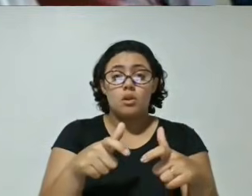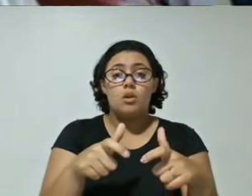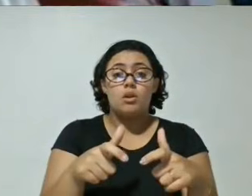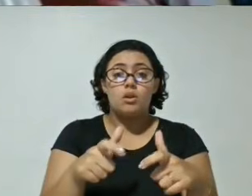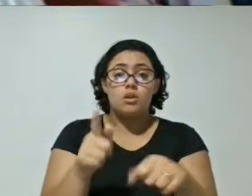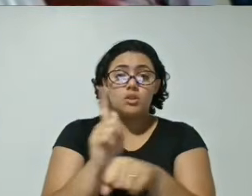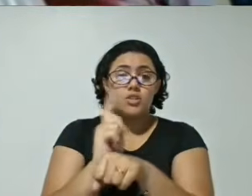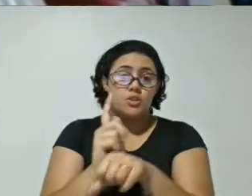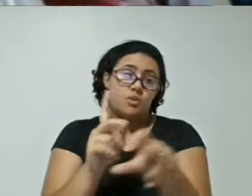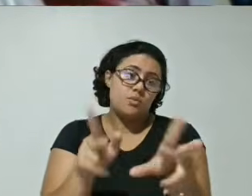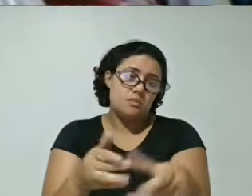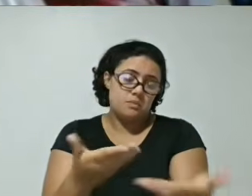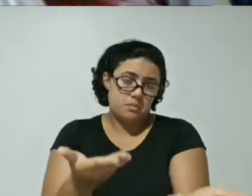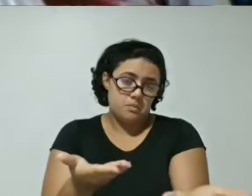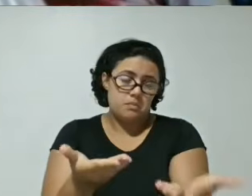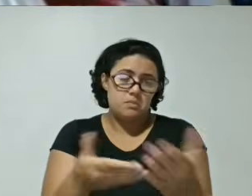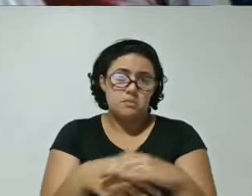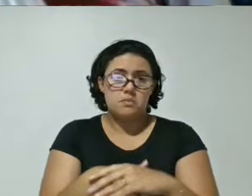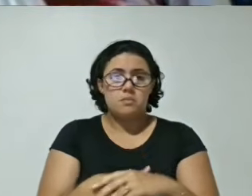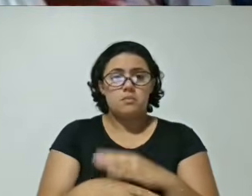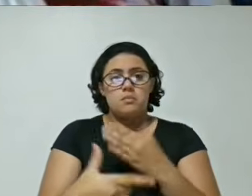gestor, né? Sim.